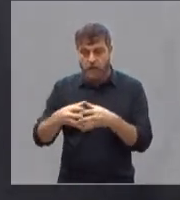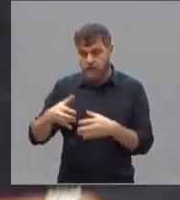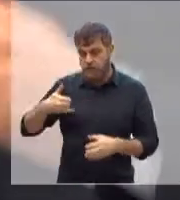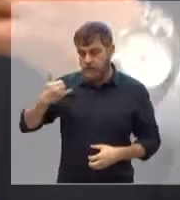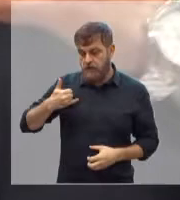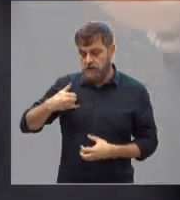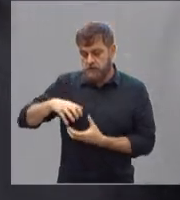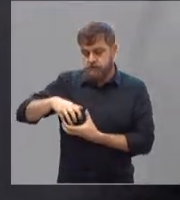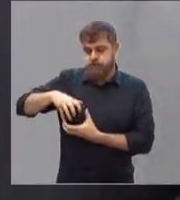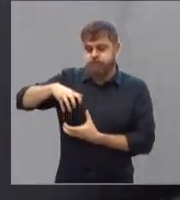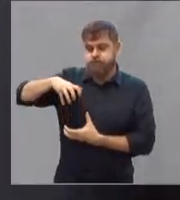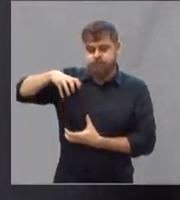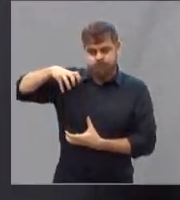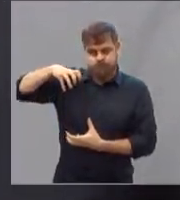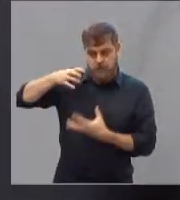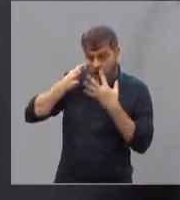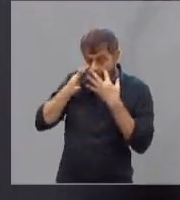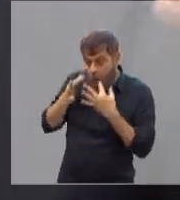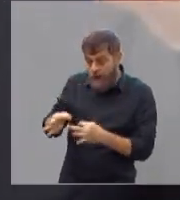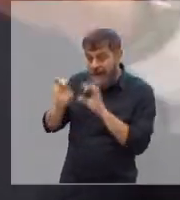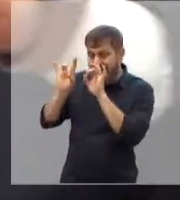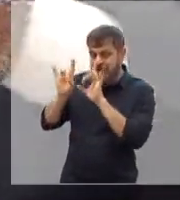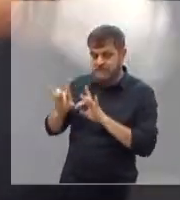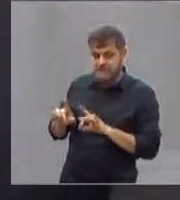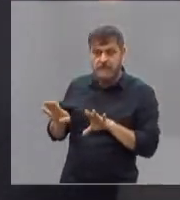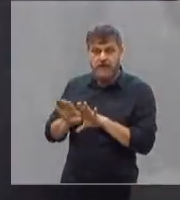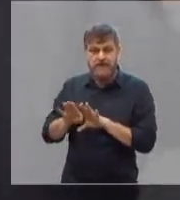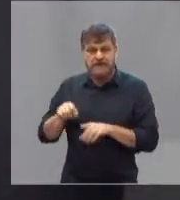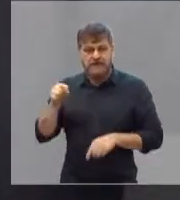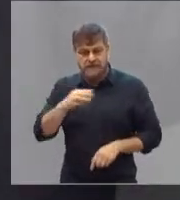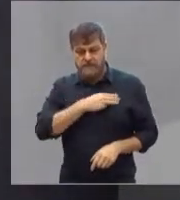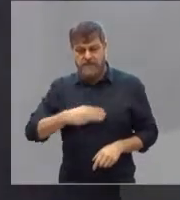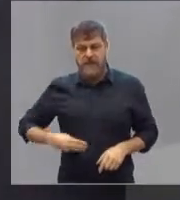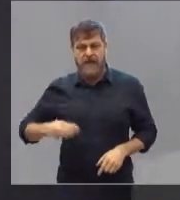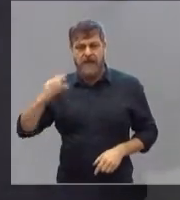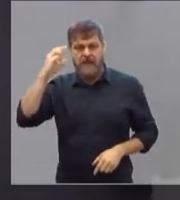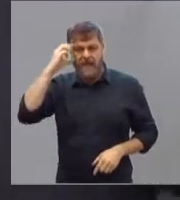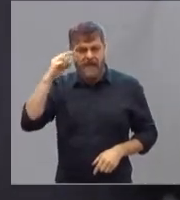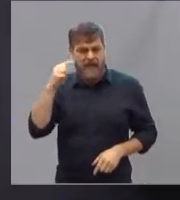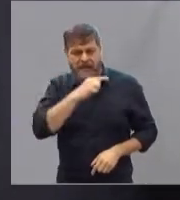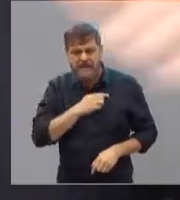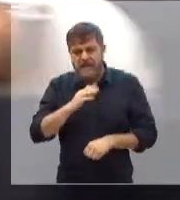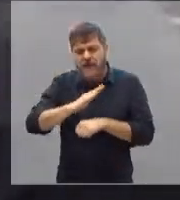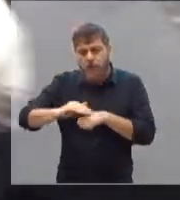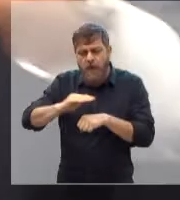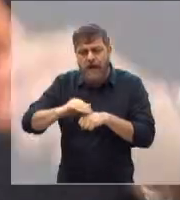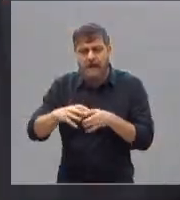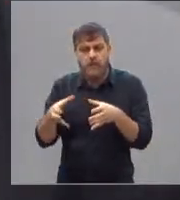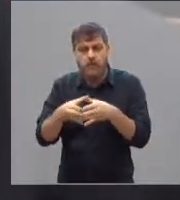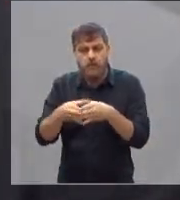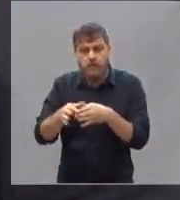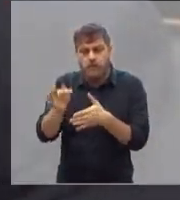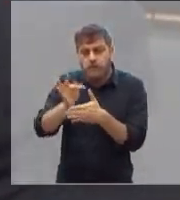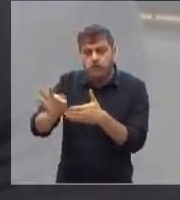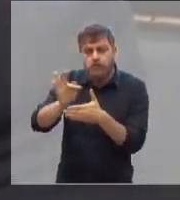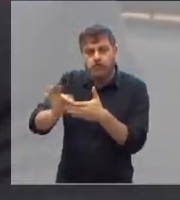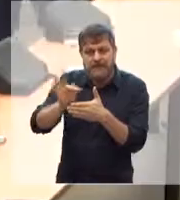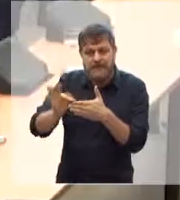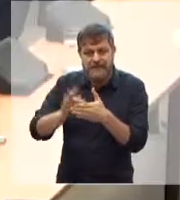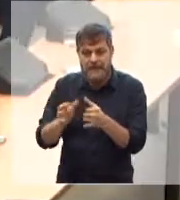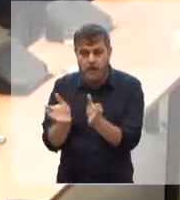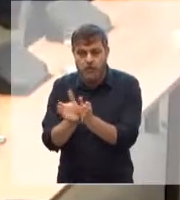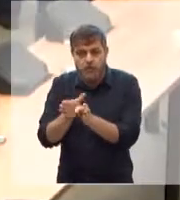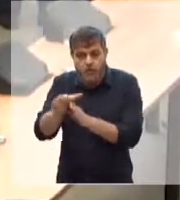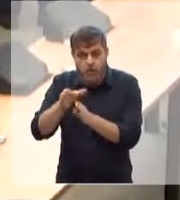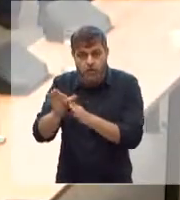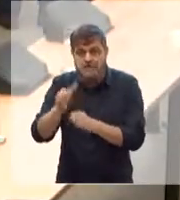terceira idade e também o carinho dela em relação ao Conselho Tutelar. Isso foi muito surpreendente,